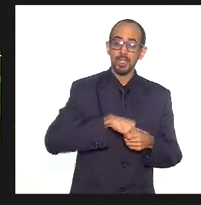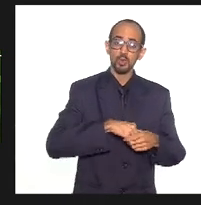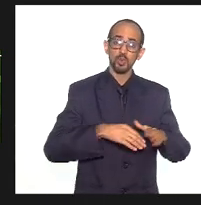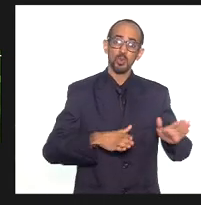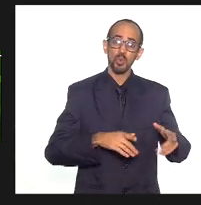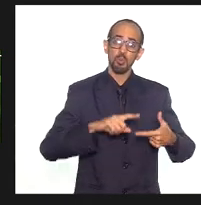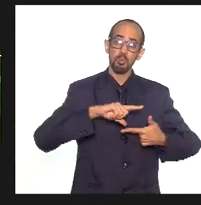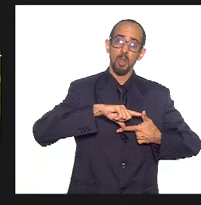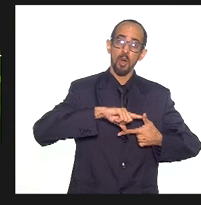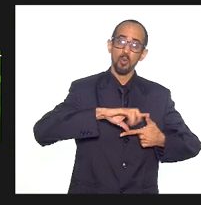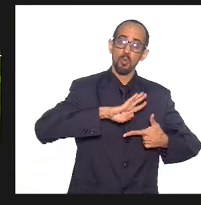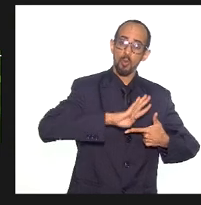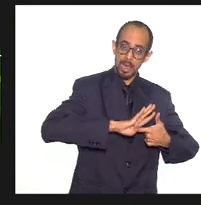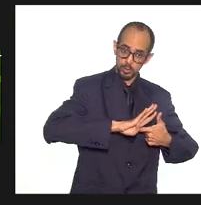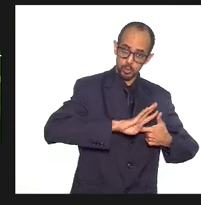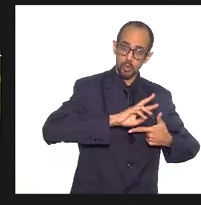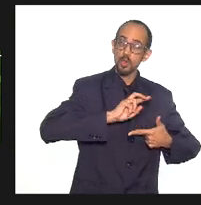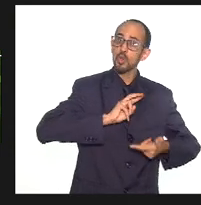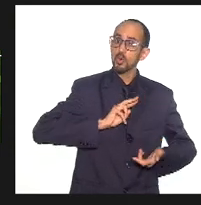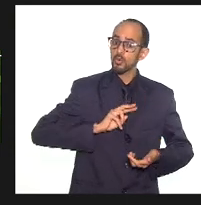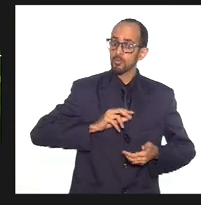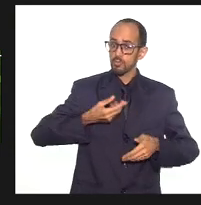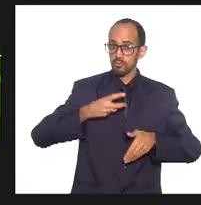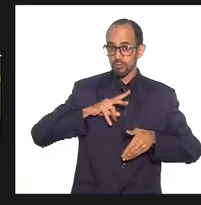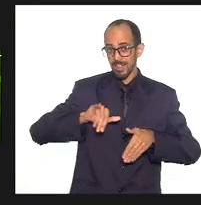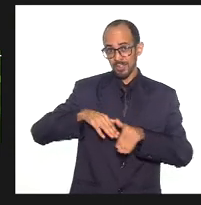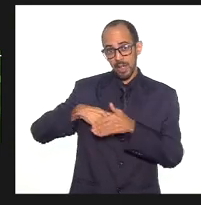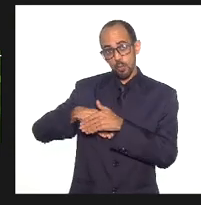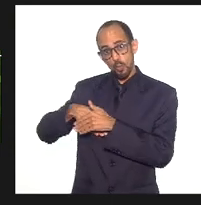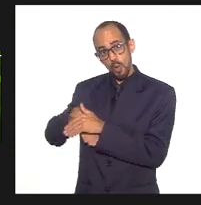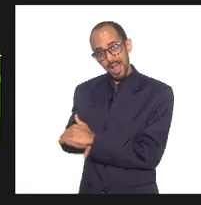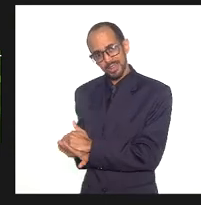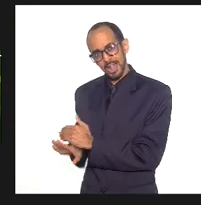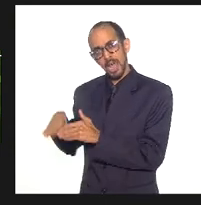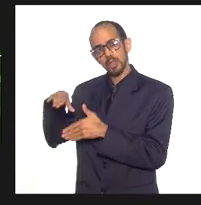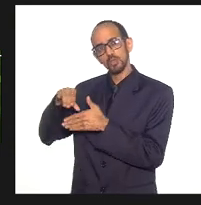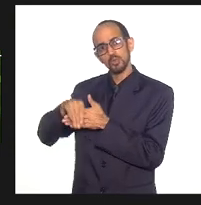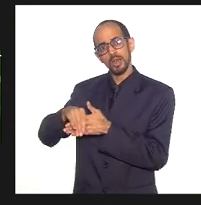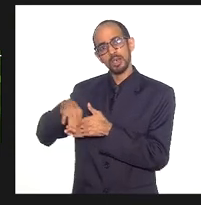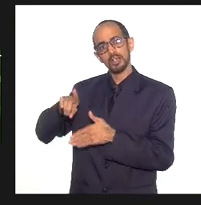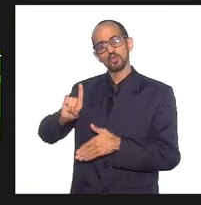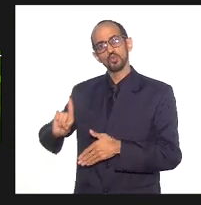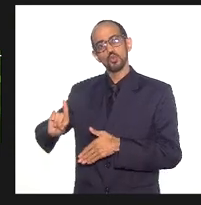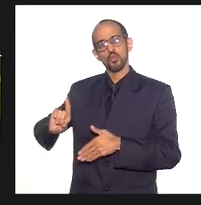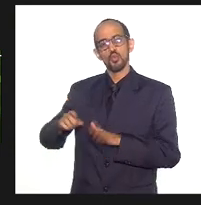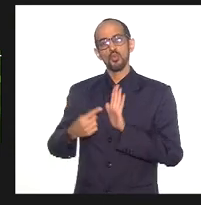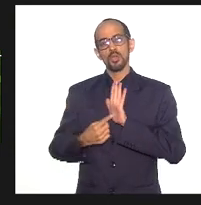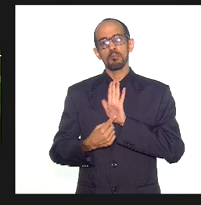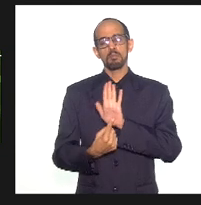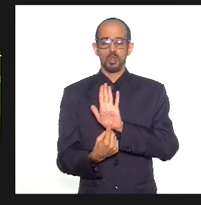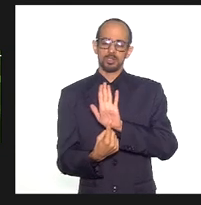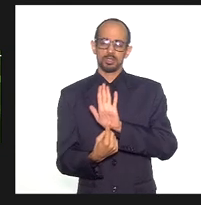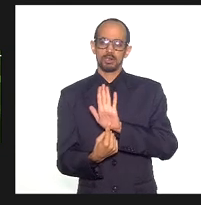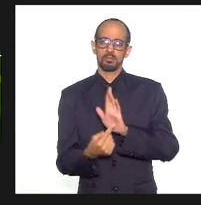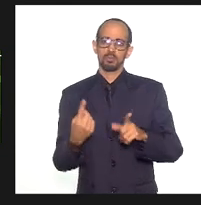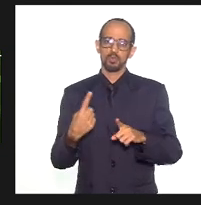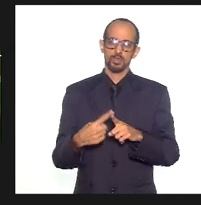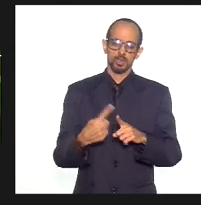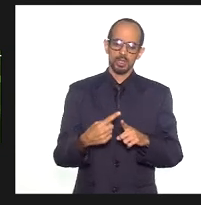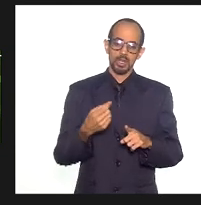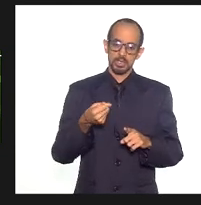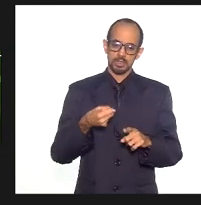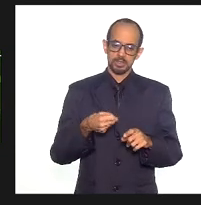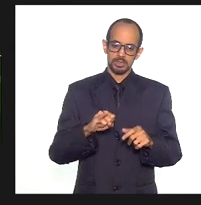é reservado e mantido no anexo 1, relatório de gastos trimestrais, de modo que, uma vez